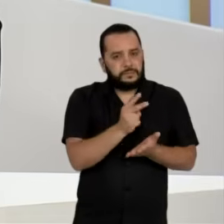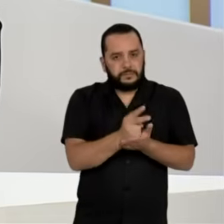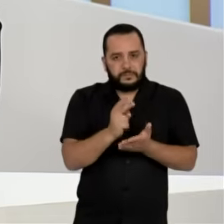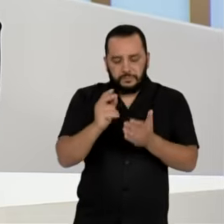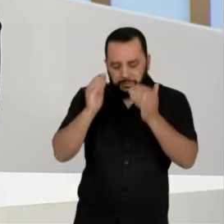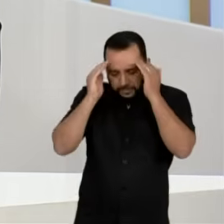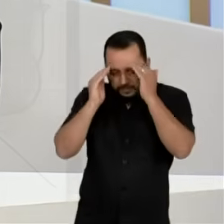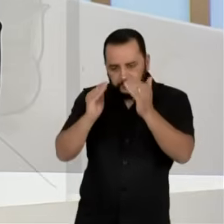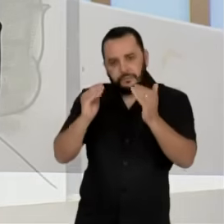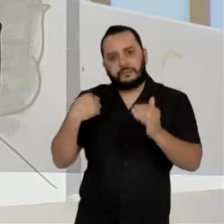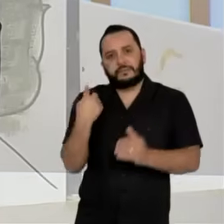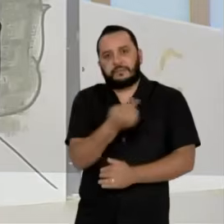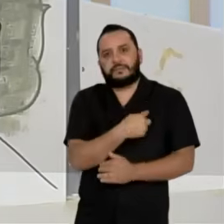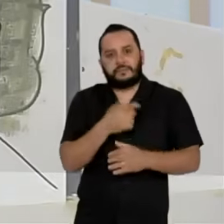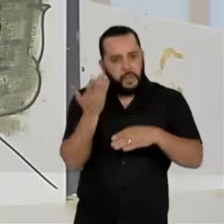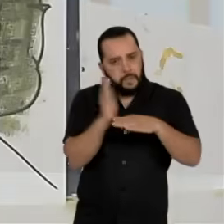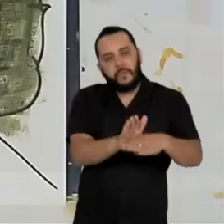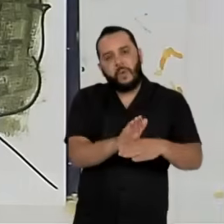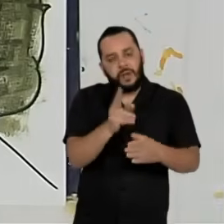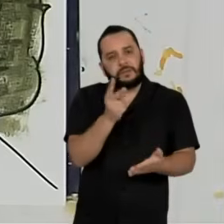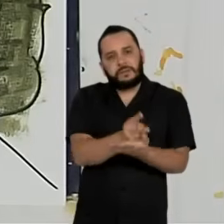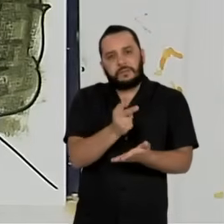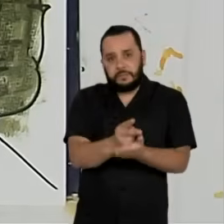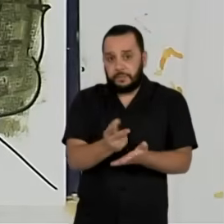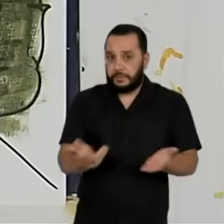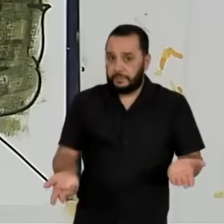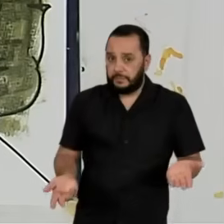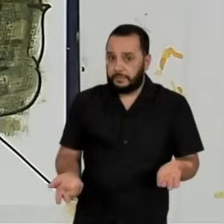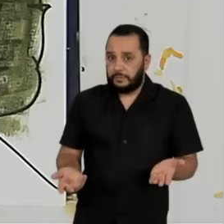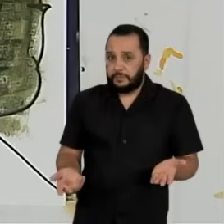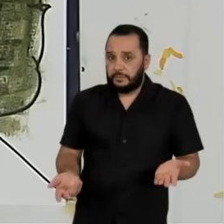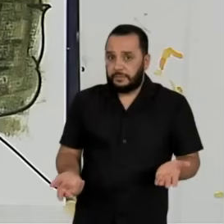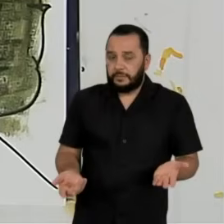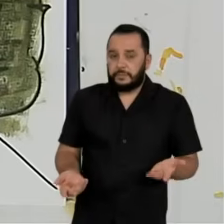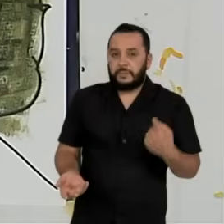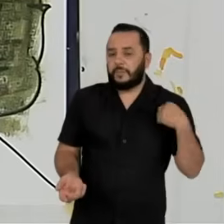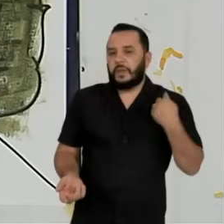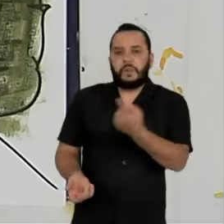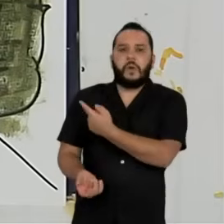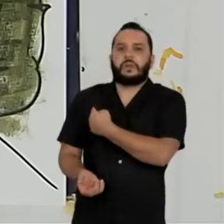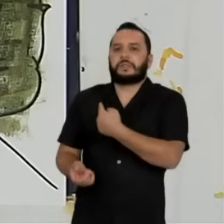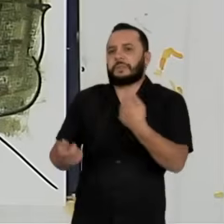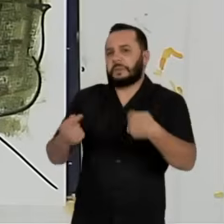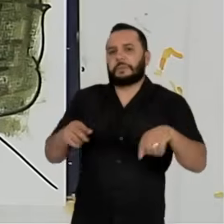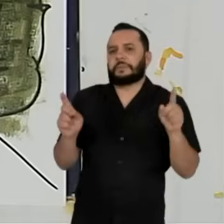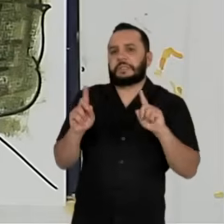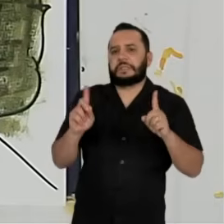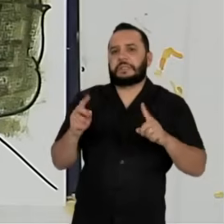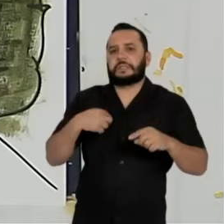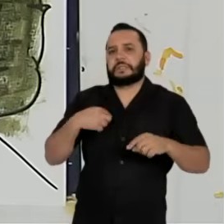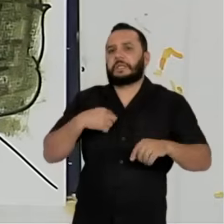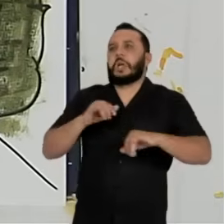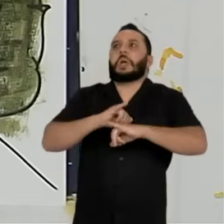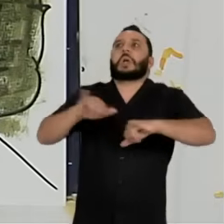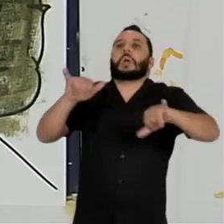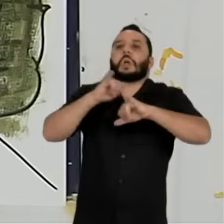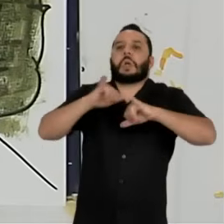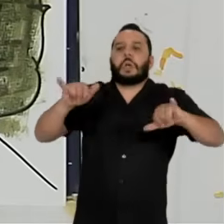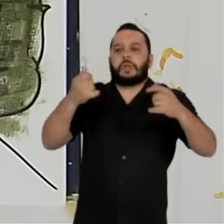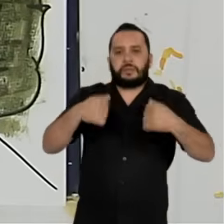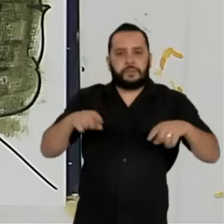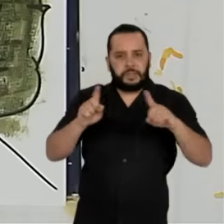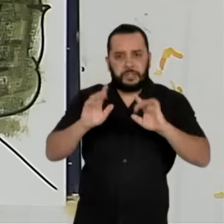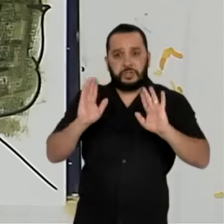sempre nos apoiaram, né? E a gente nunca não precisa de publicidade, a gente já é muito conhecido,